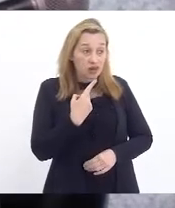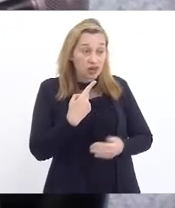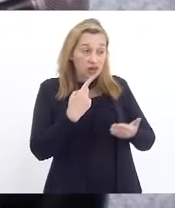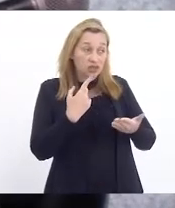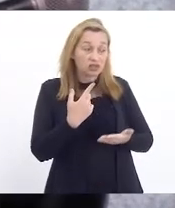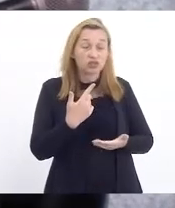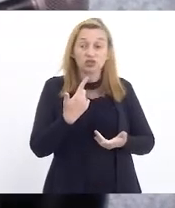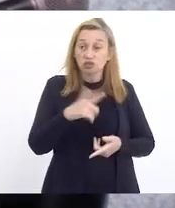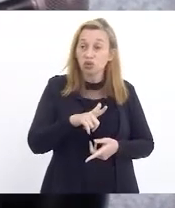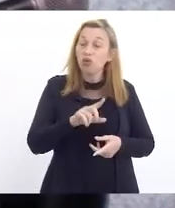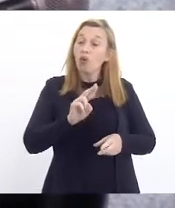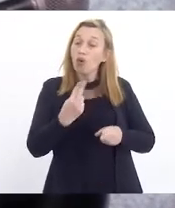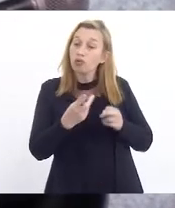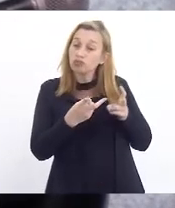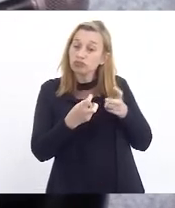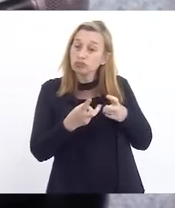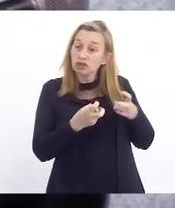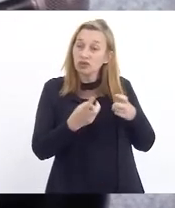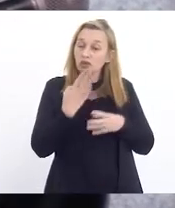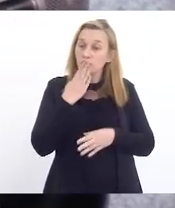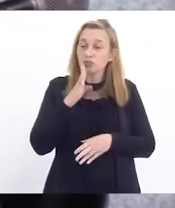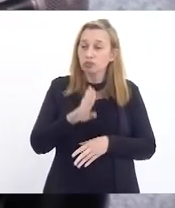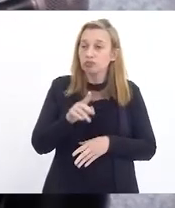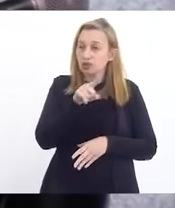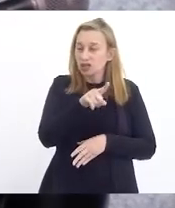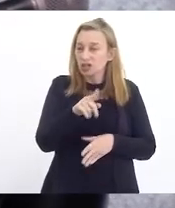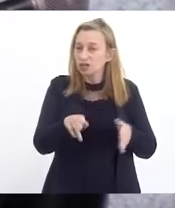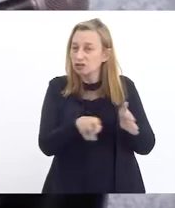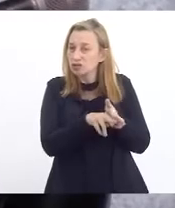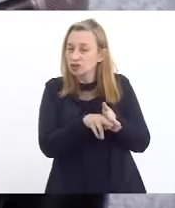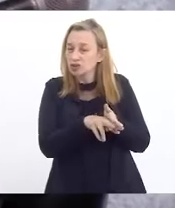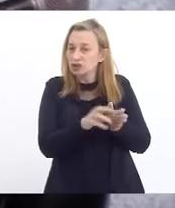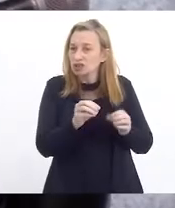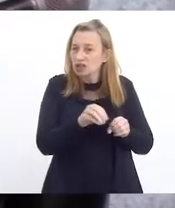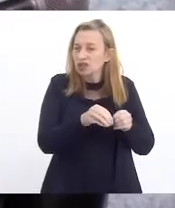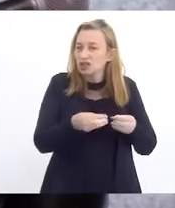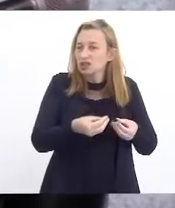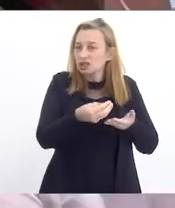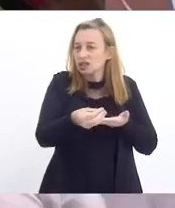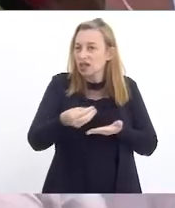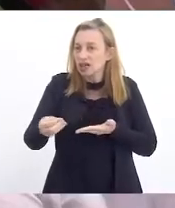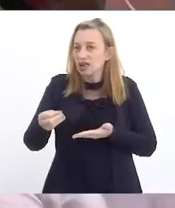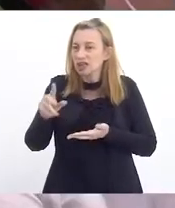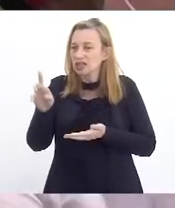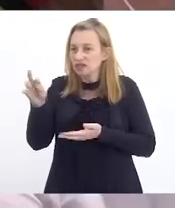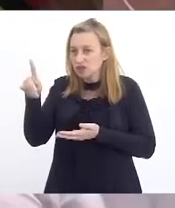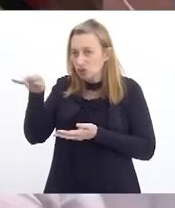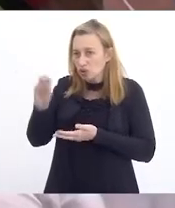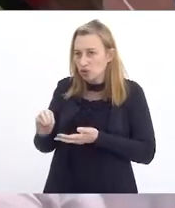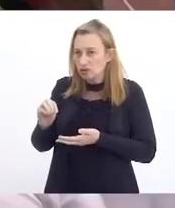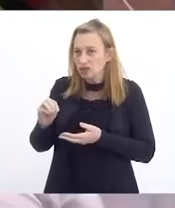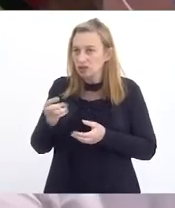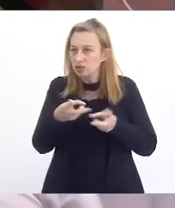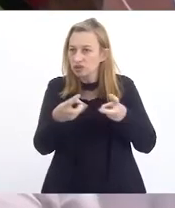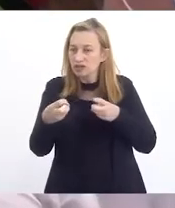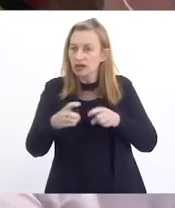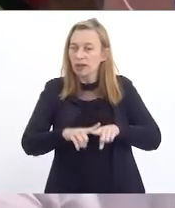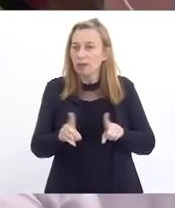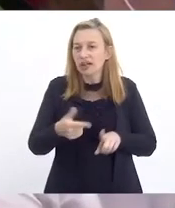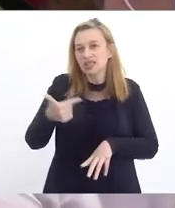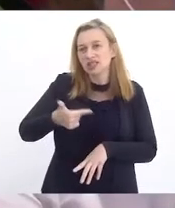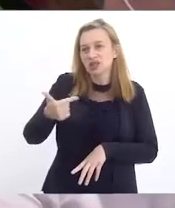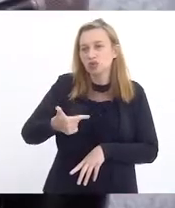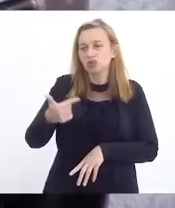se ela está sendo observada. Nos prometeram que aquela resolução de entregas de vazão entre os reservatórios ela está sendo observada. Mas, segundo o